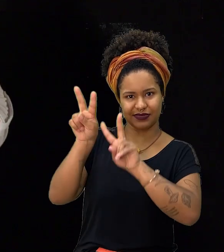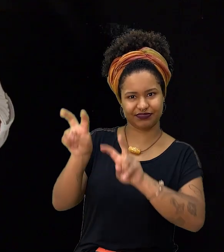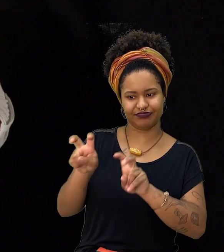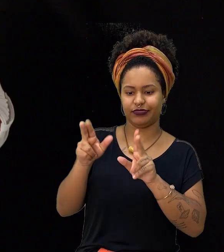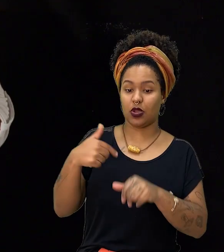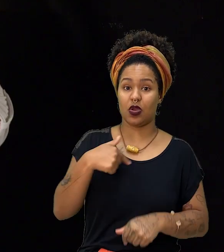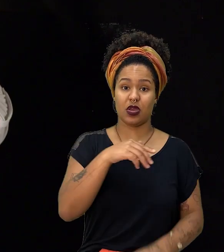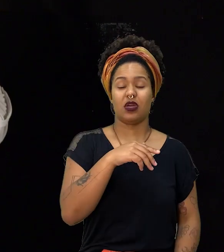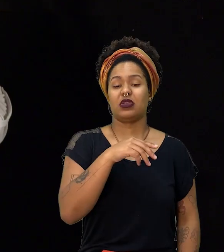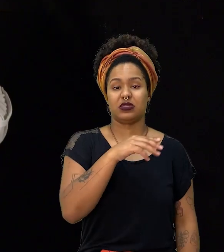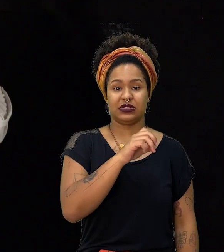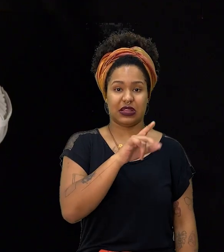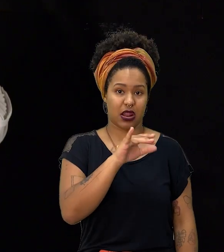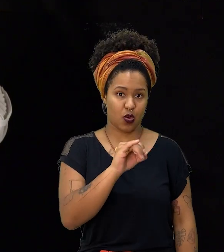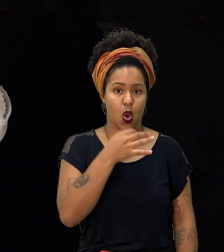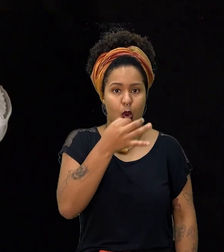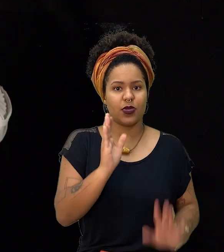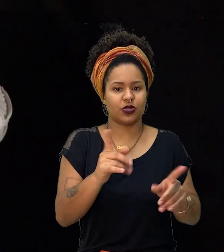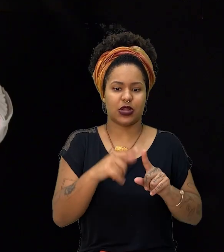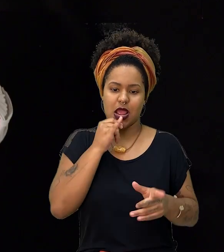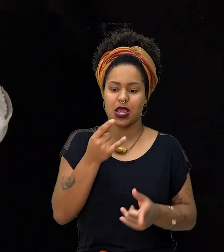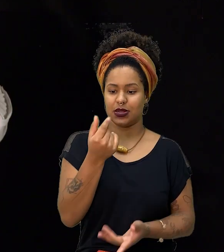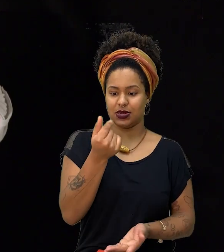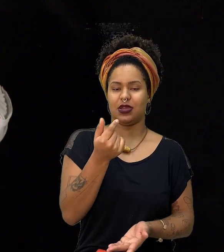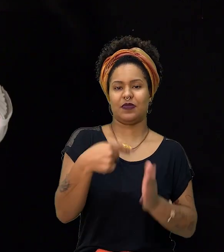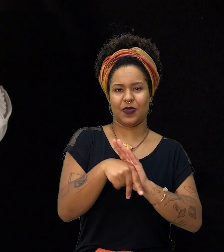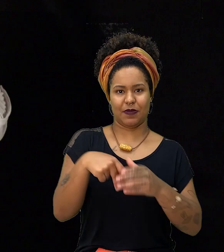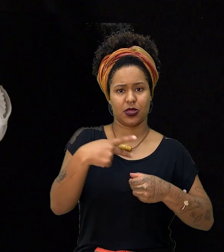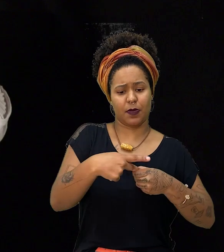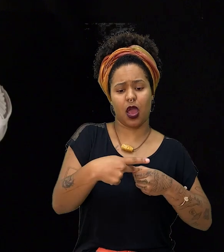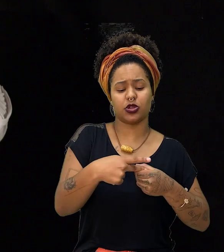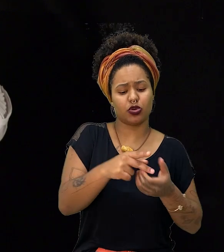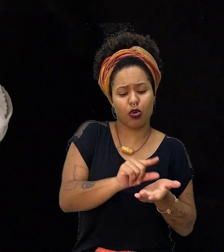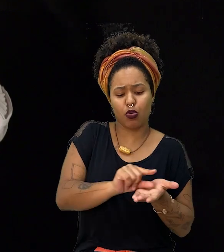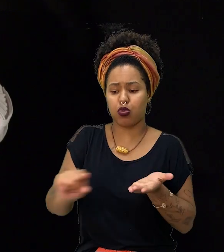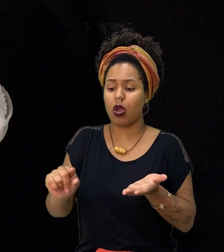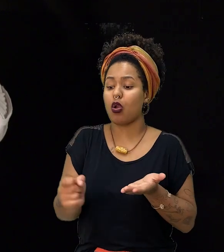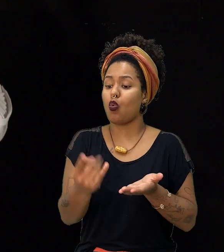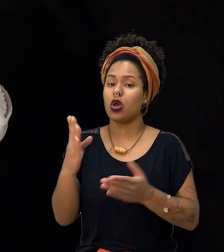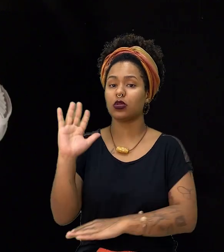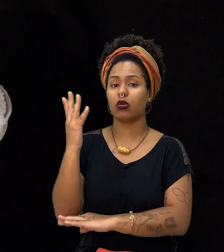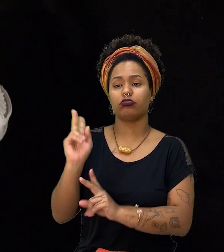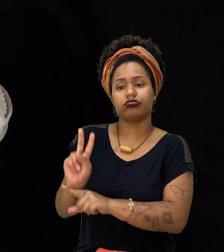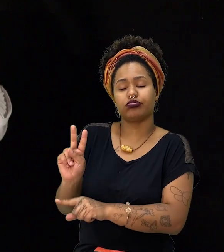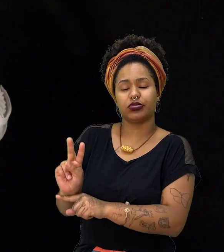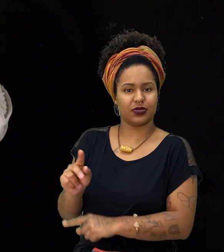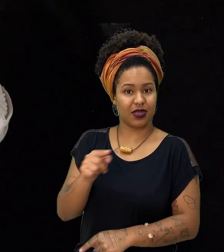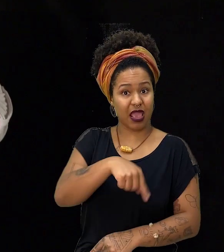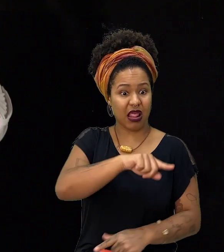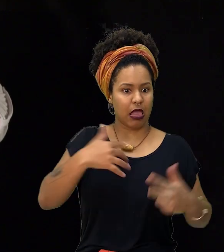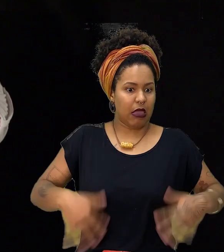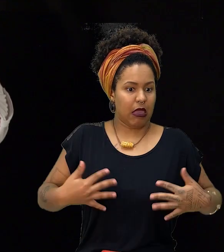comentou. Quer dizer, do orçamento da Petrobras, quanto está previsto para continuar a explorar? E eles estavam desesperados para abrir essa